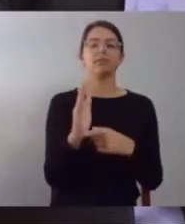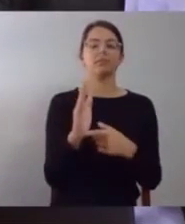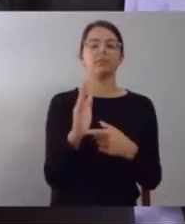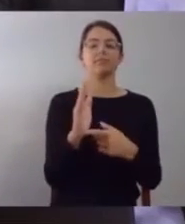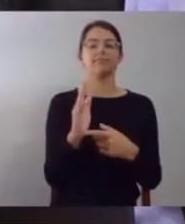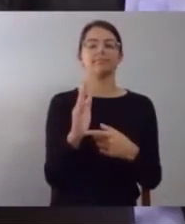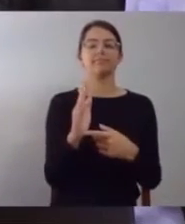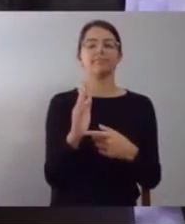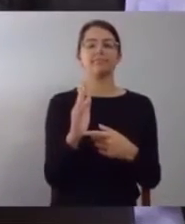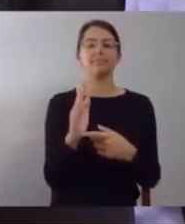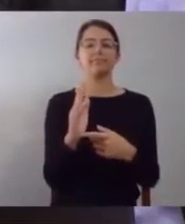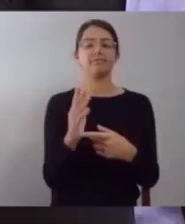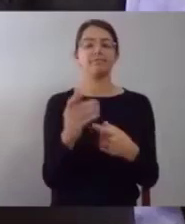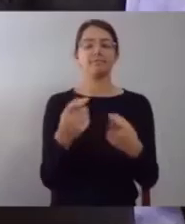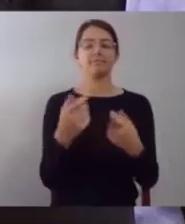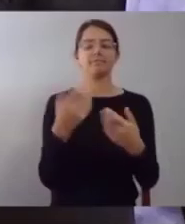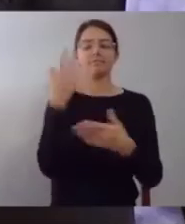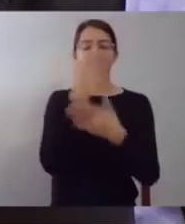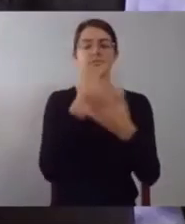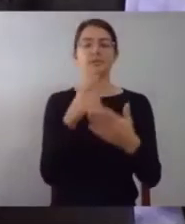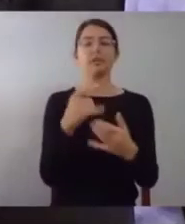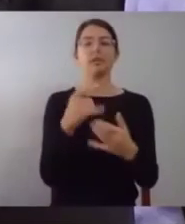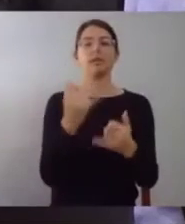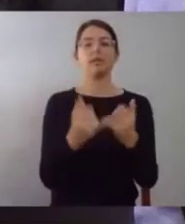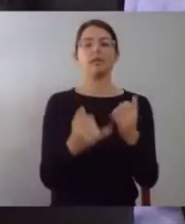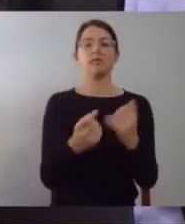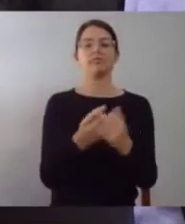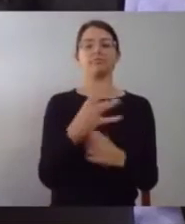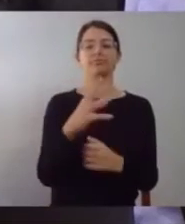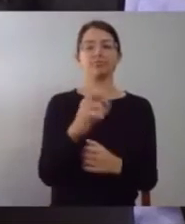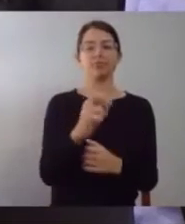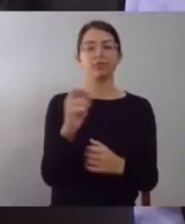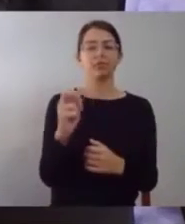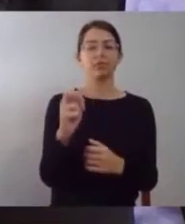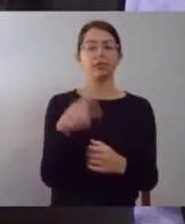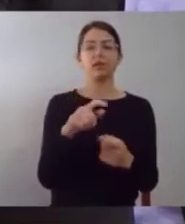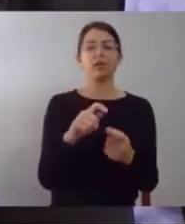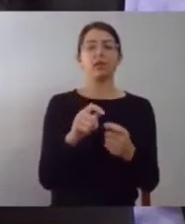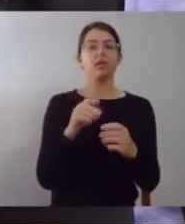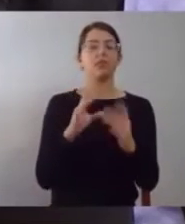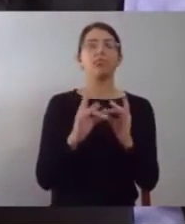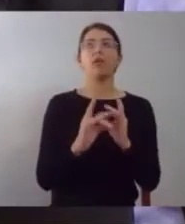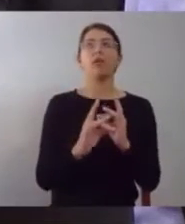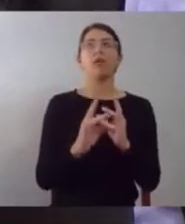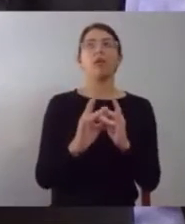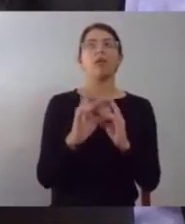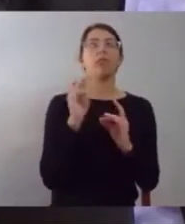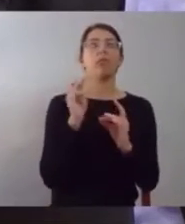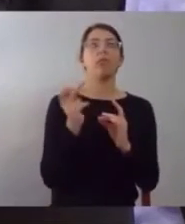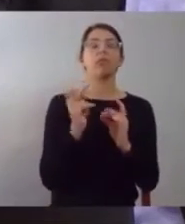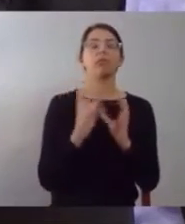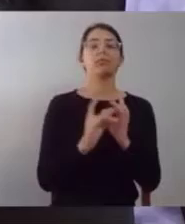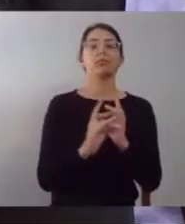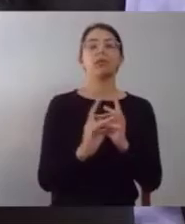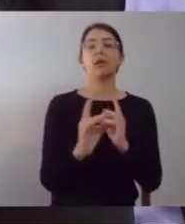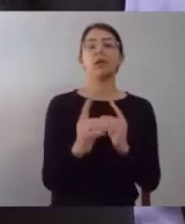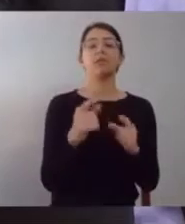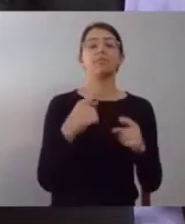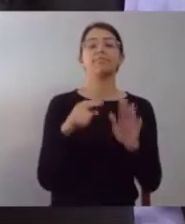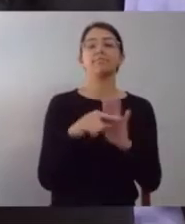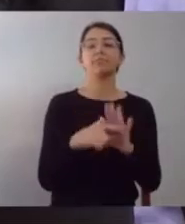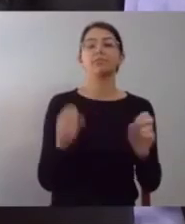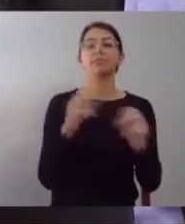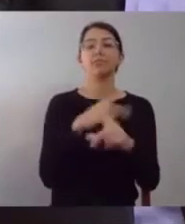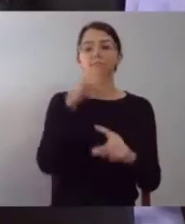33 riscos acima do grau tolerável que permanecem inalterados há vários anos, sem que se tenha proposto nenhuma nova medida para o seu